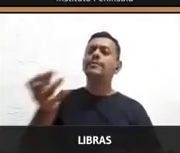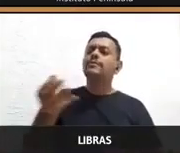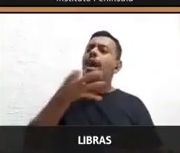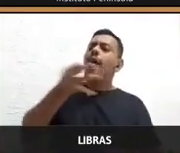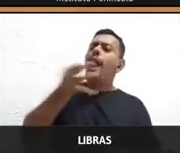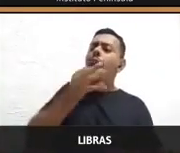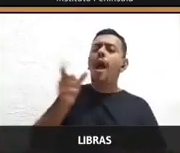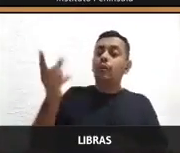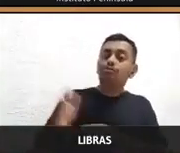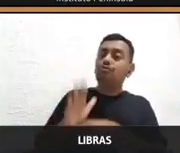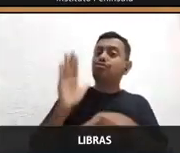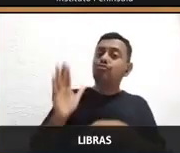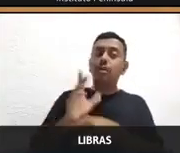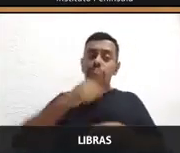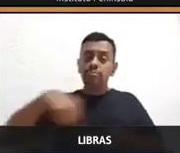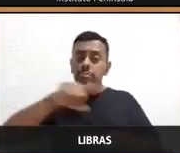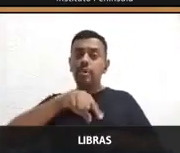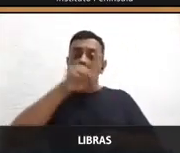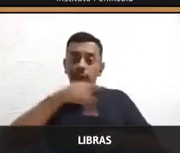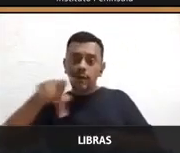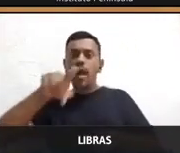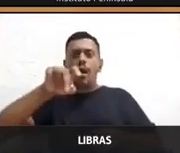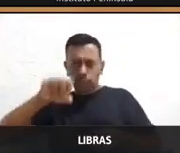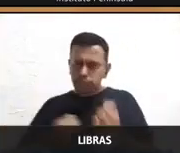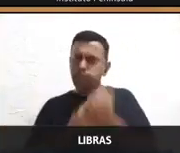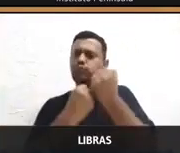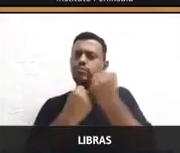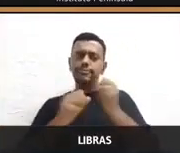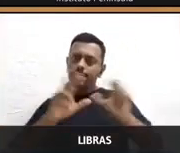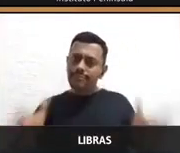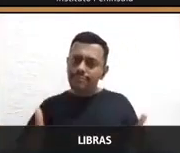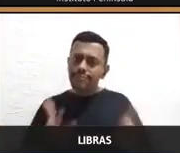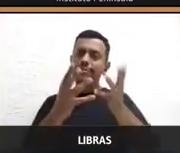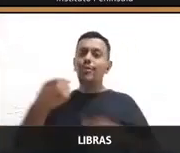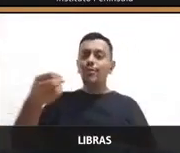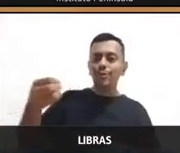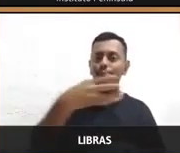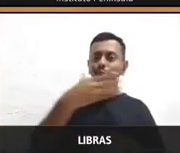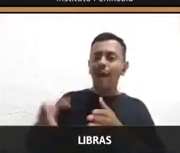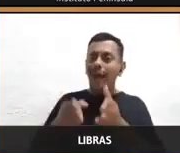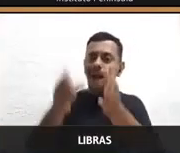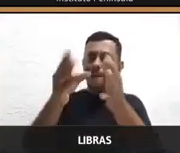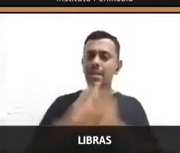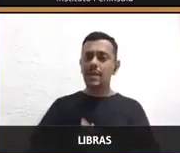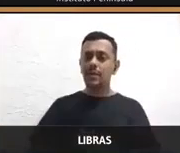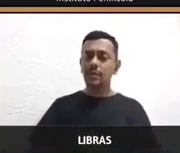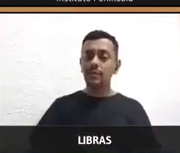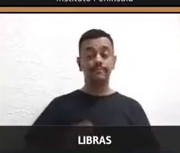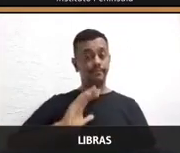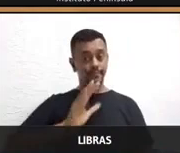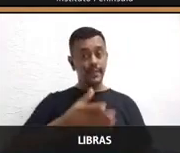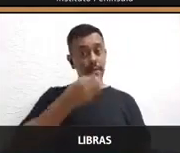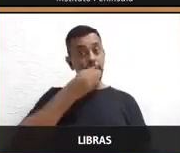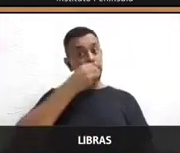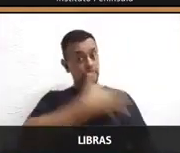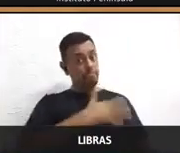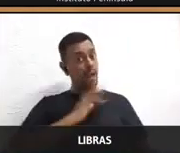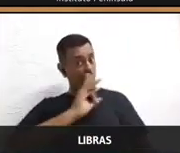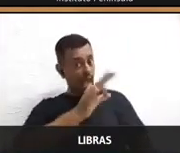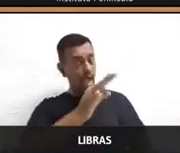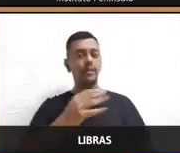para ajudar e apoiar os professores neste caminho? Bem, do lado positivo, de novo,